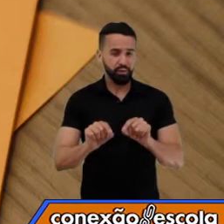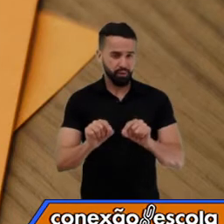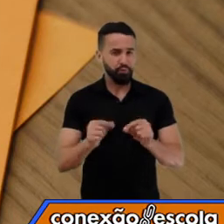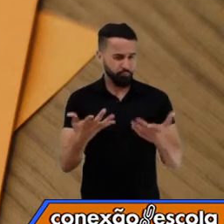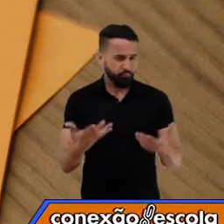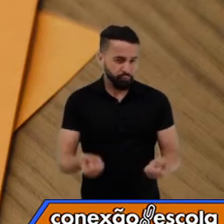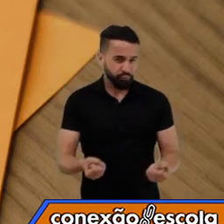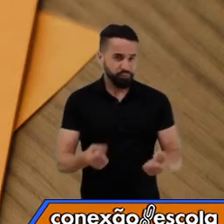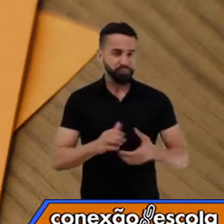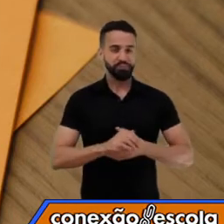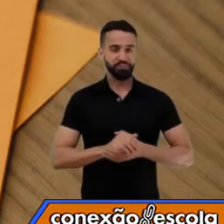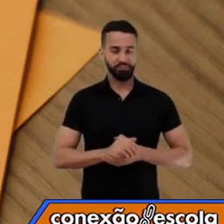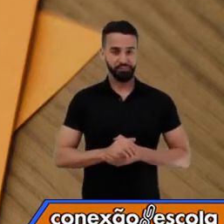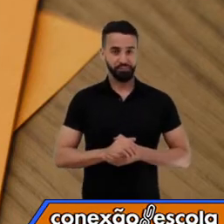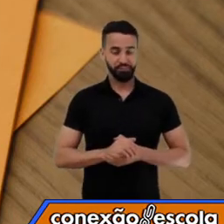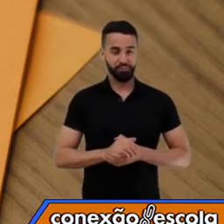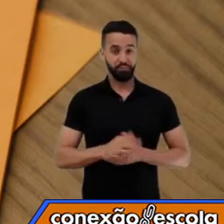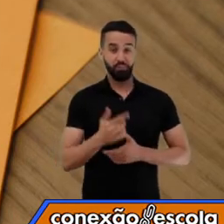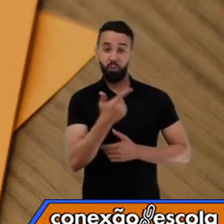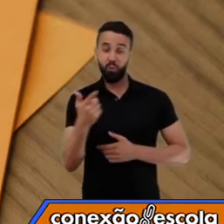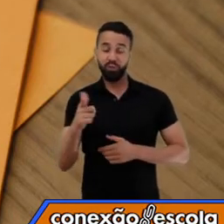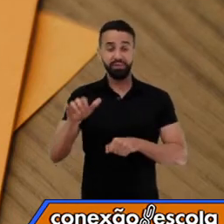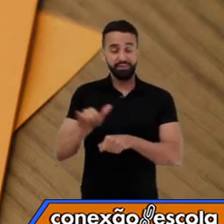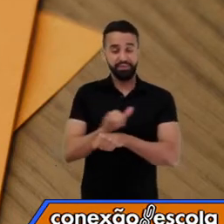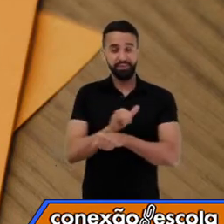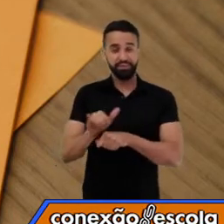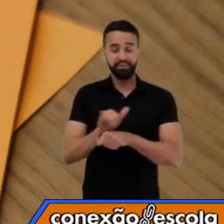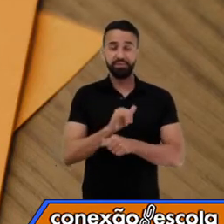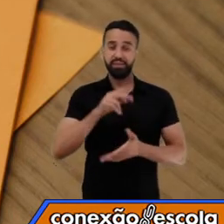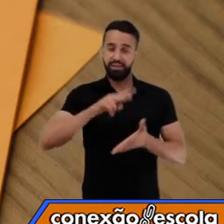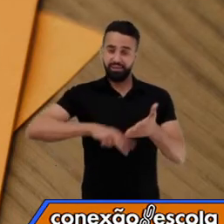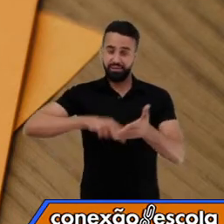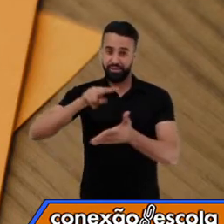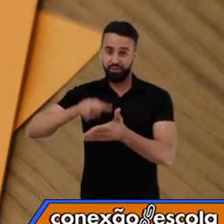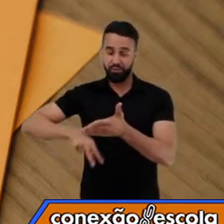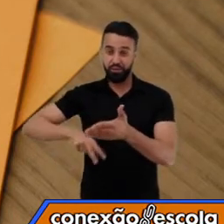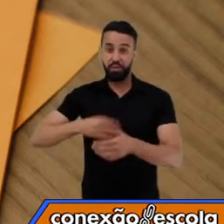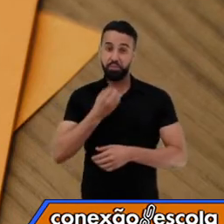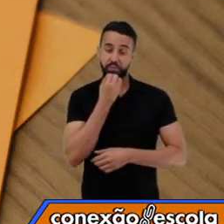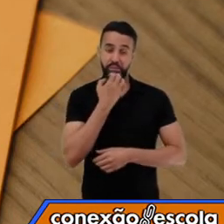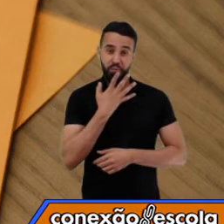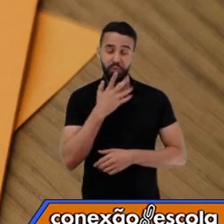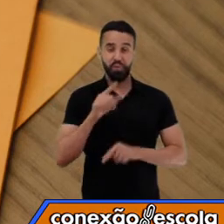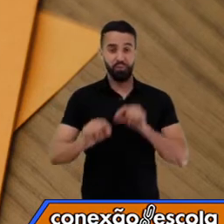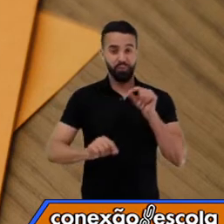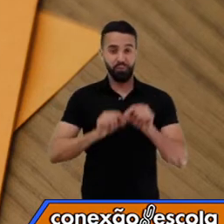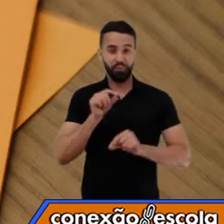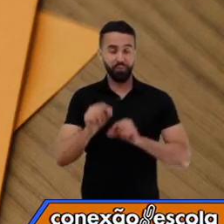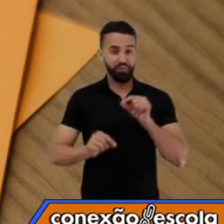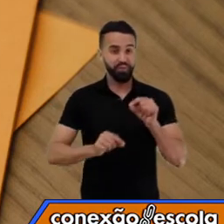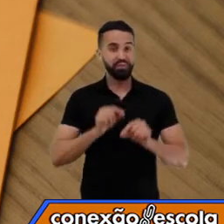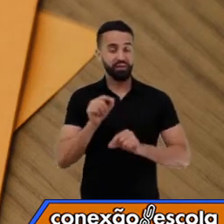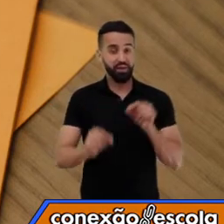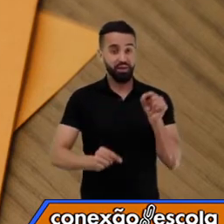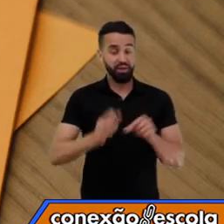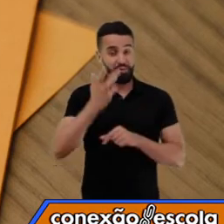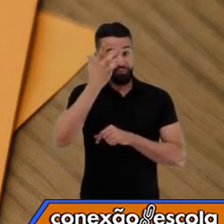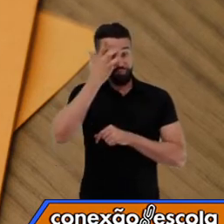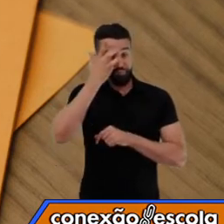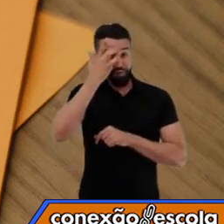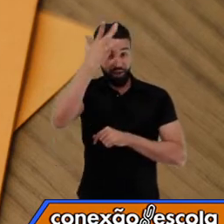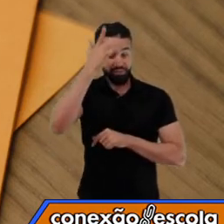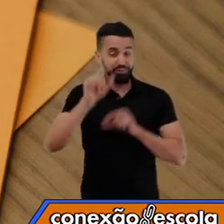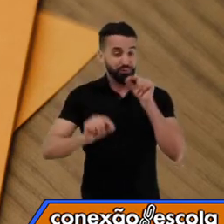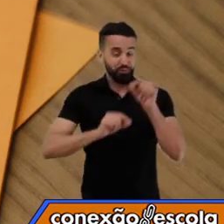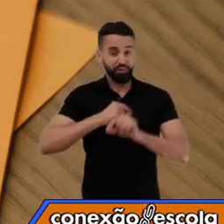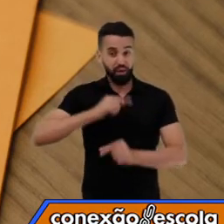lá a outra estratégia de leitura muito boa para otimizar a